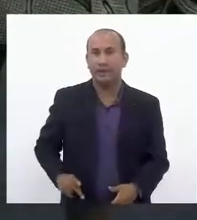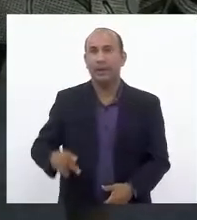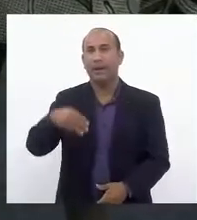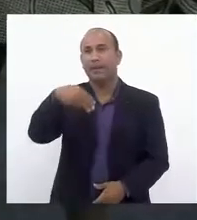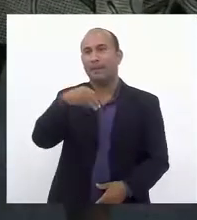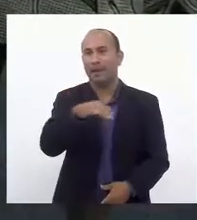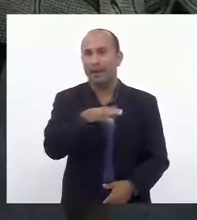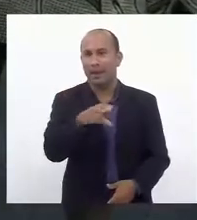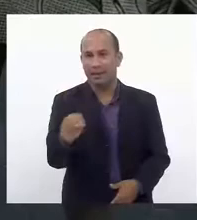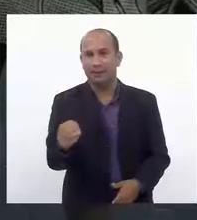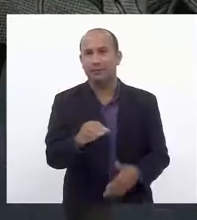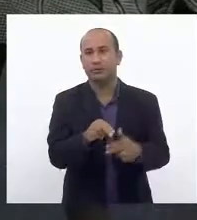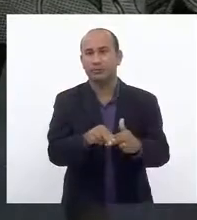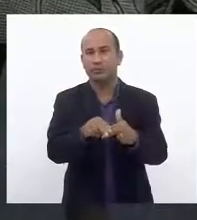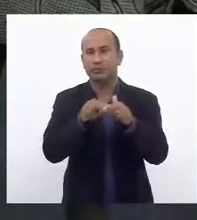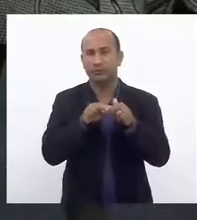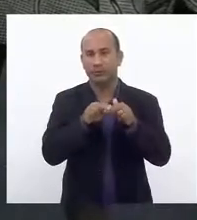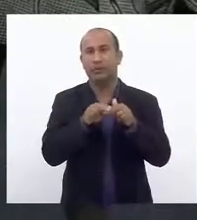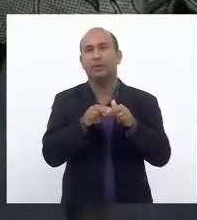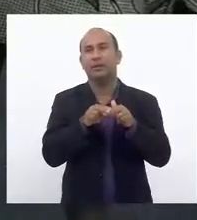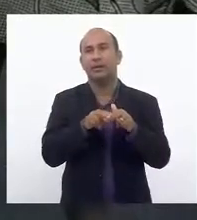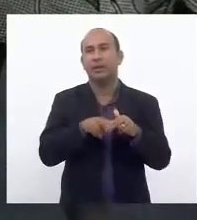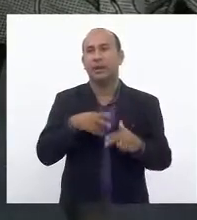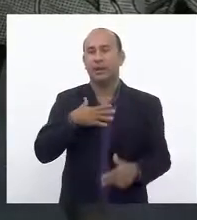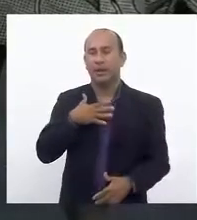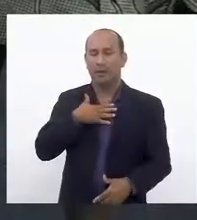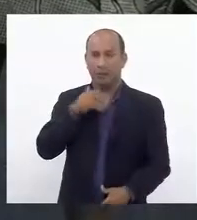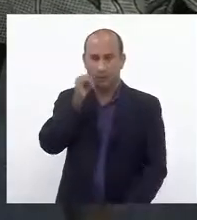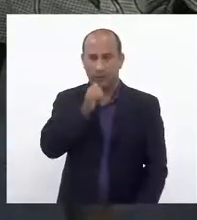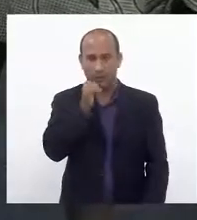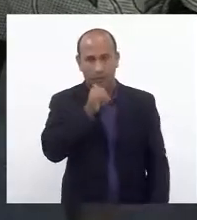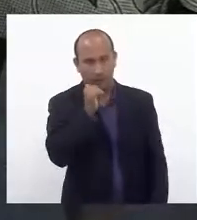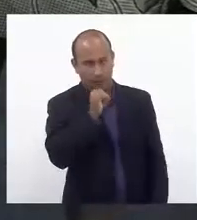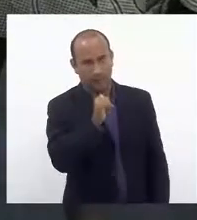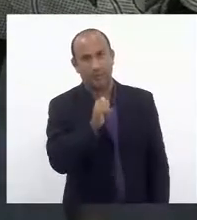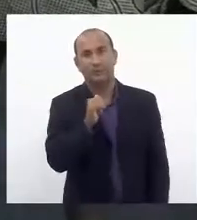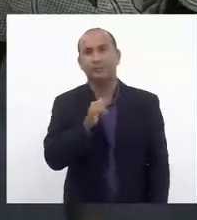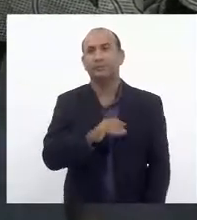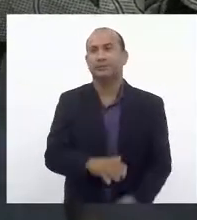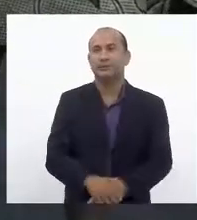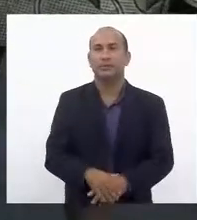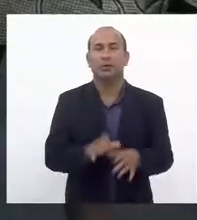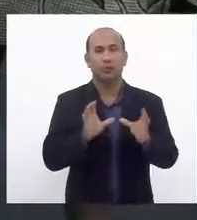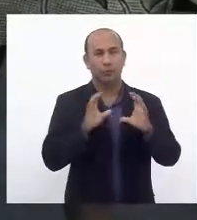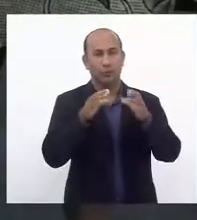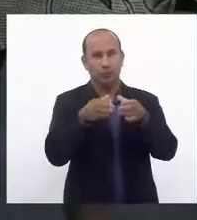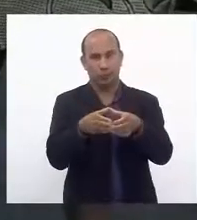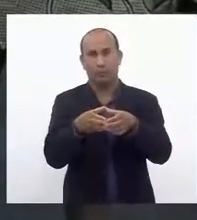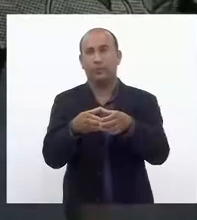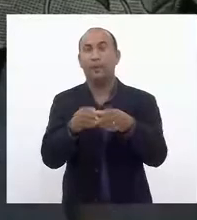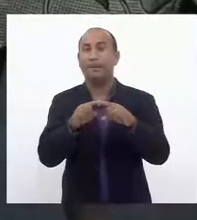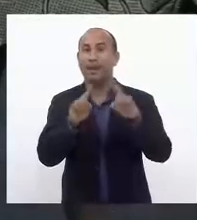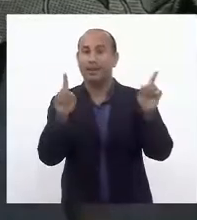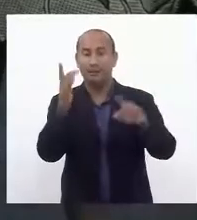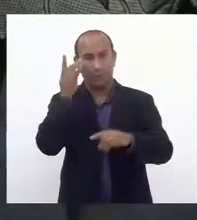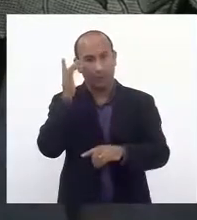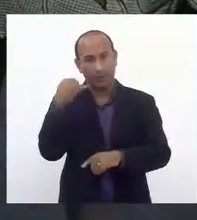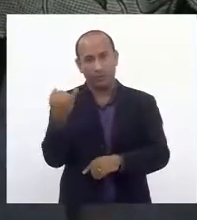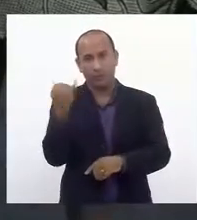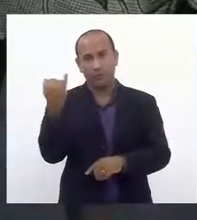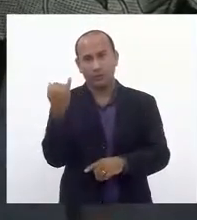Pacheco, primeiro pela deferência, sendo eu membra suplente da comissão, mas acho que é